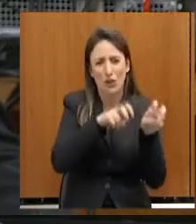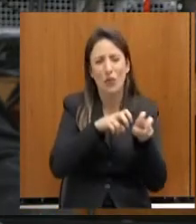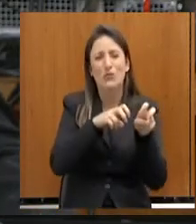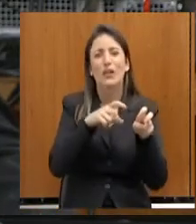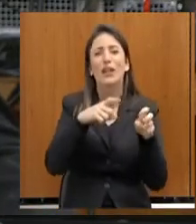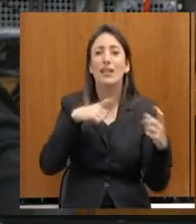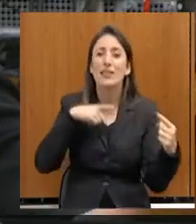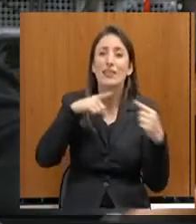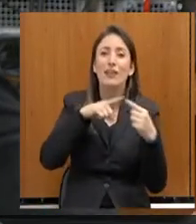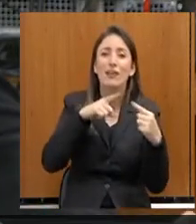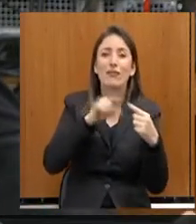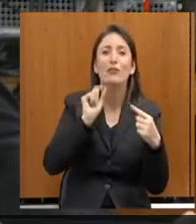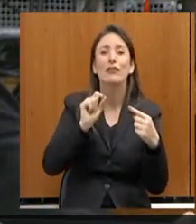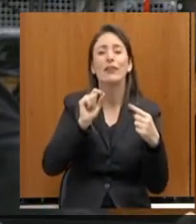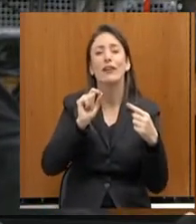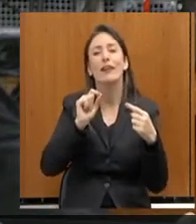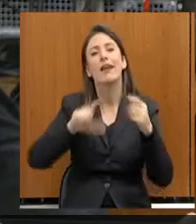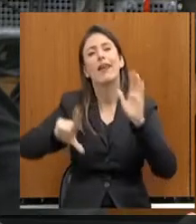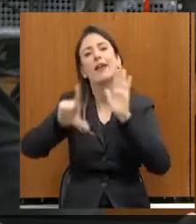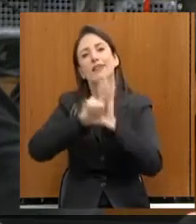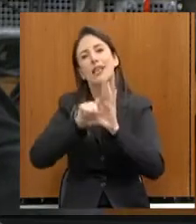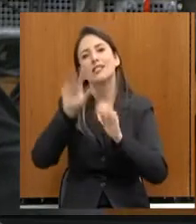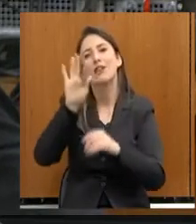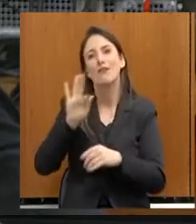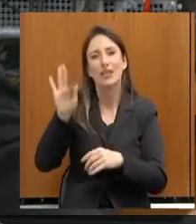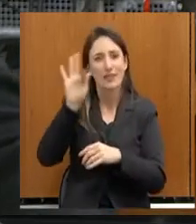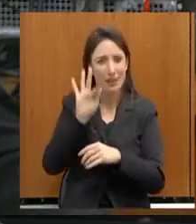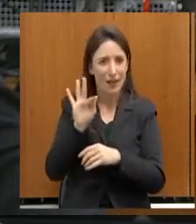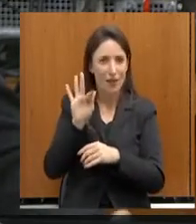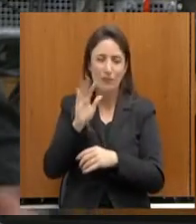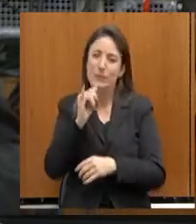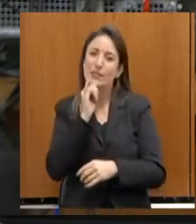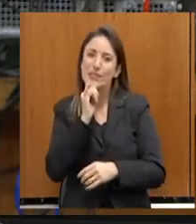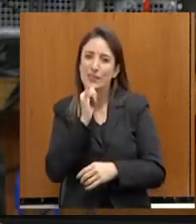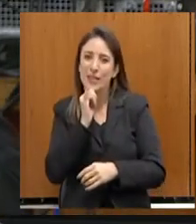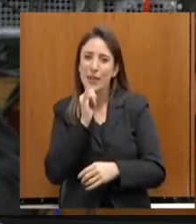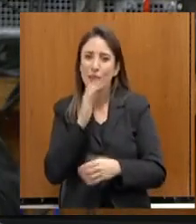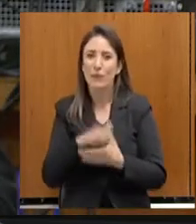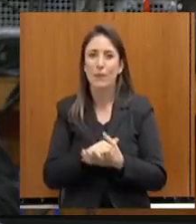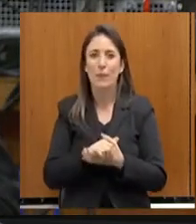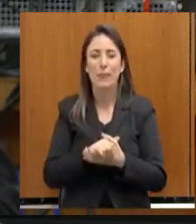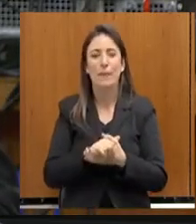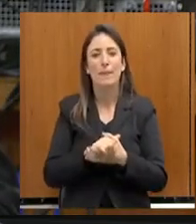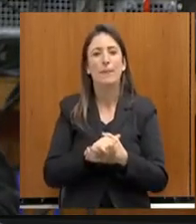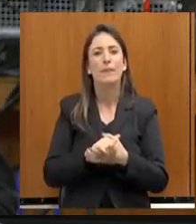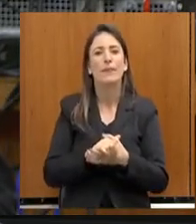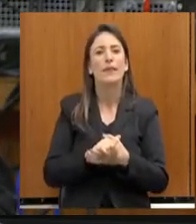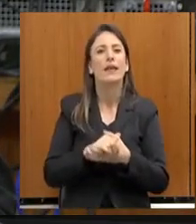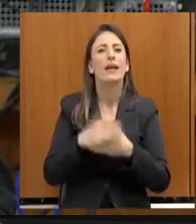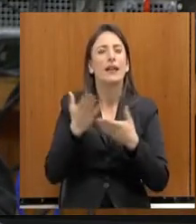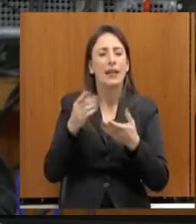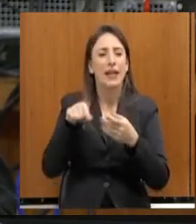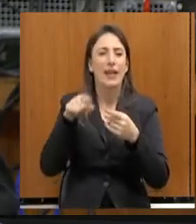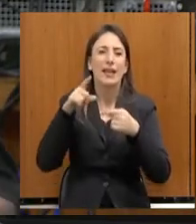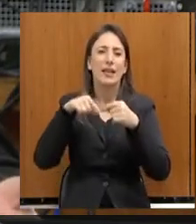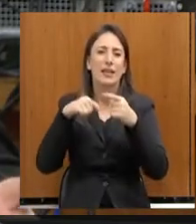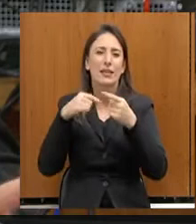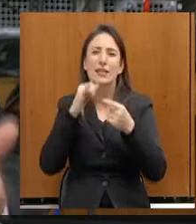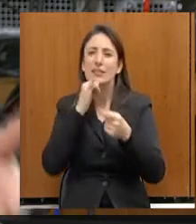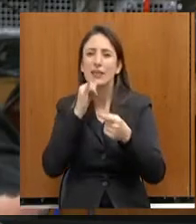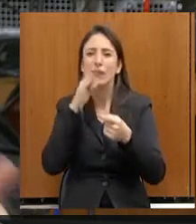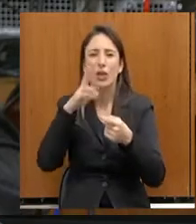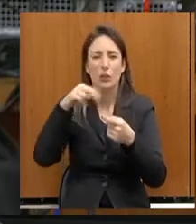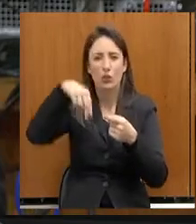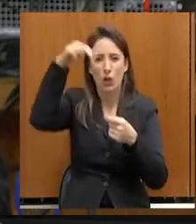estão vinculados a legislação e trata-se por exemplo material hoje levantada no norte de Minas a